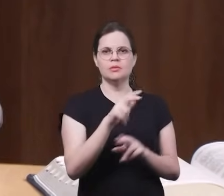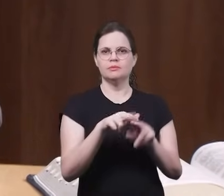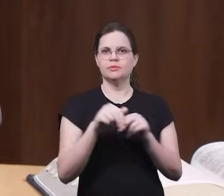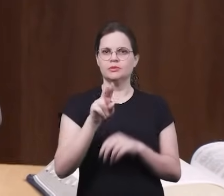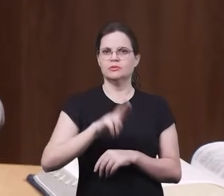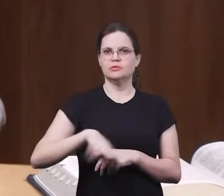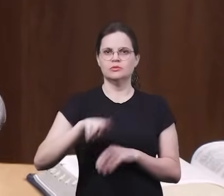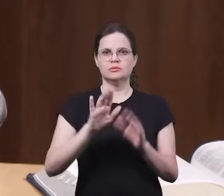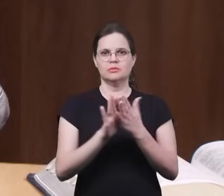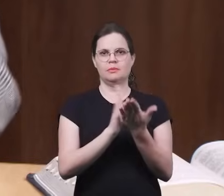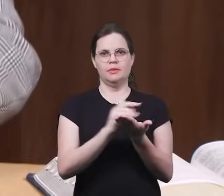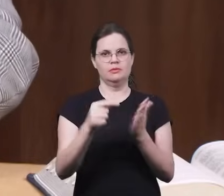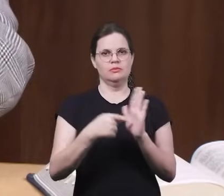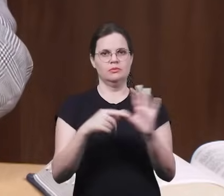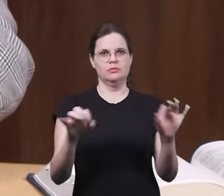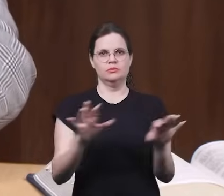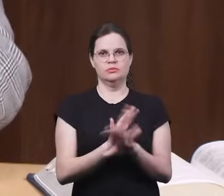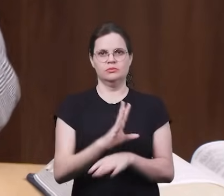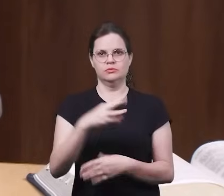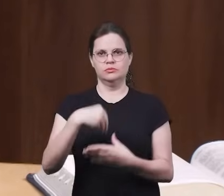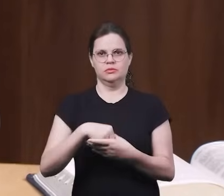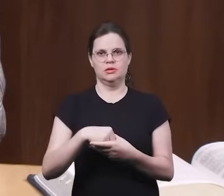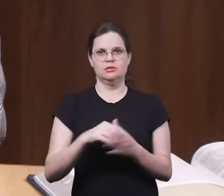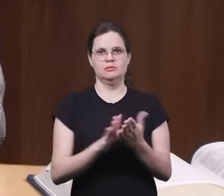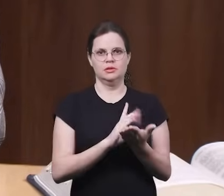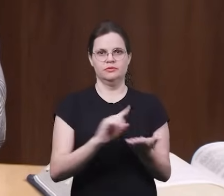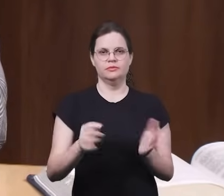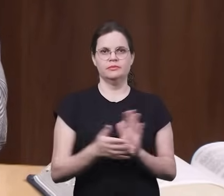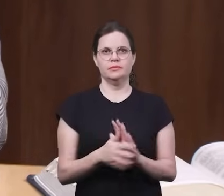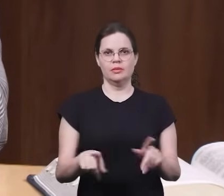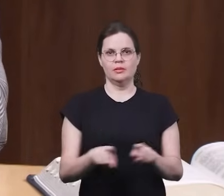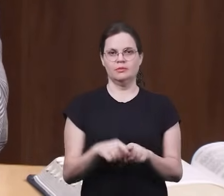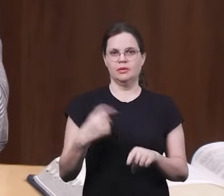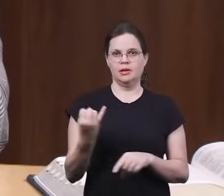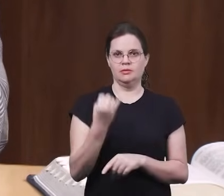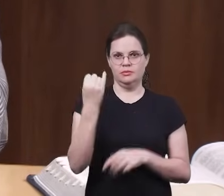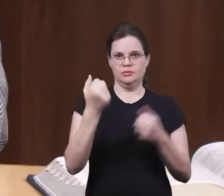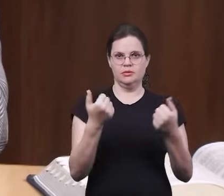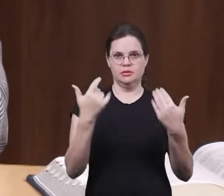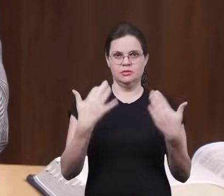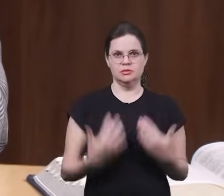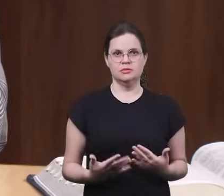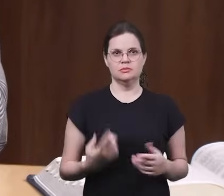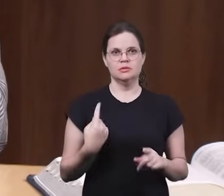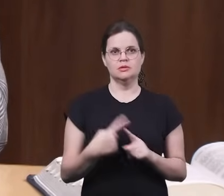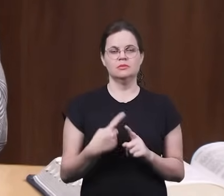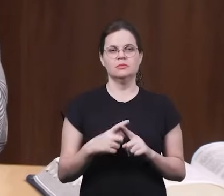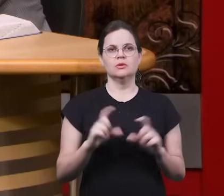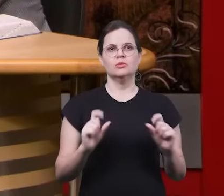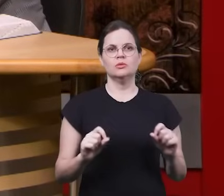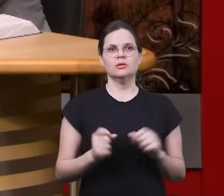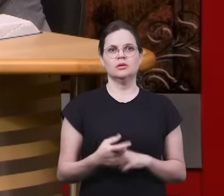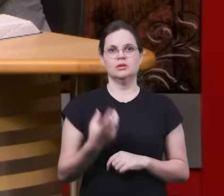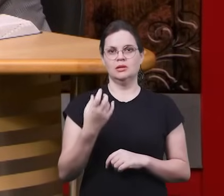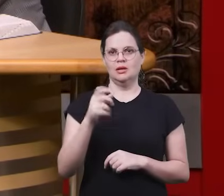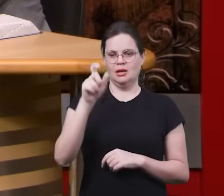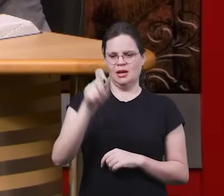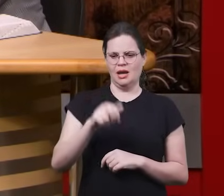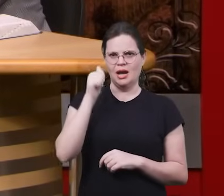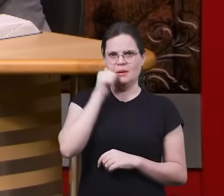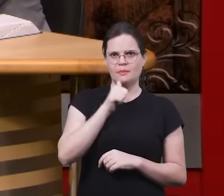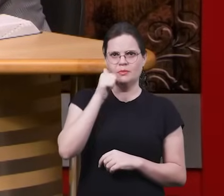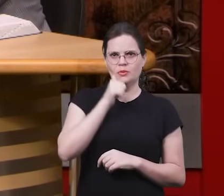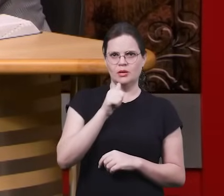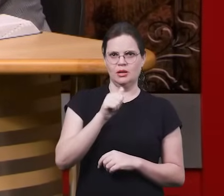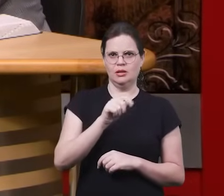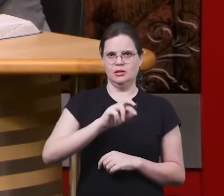homem. Por isso, nós usamos aquilo que está descrito na Bíblia. E é importante frisar isso, pastor Madeu, que não quer dizer que a mulher